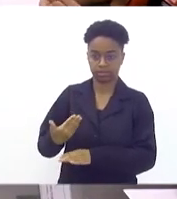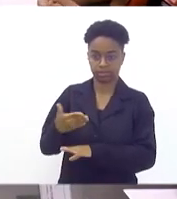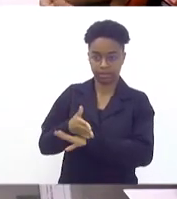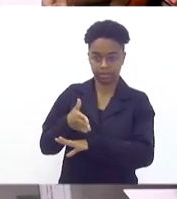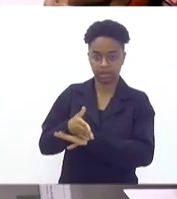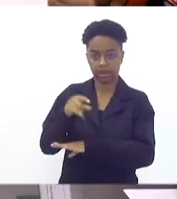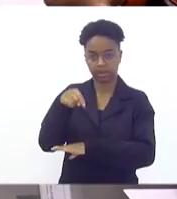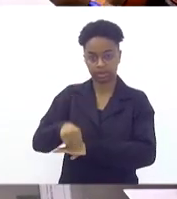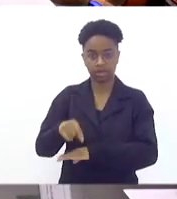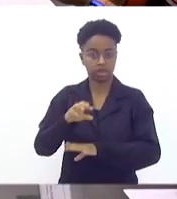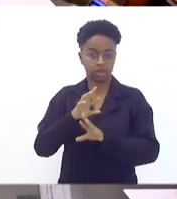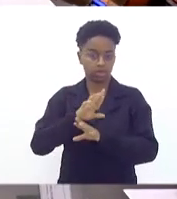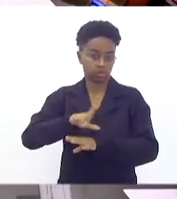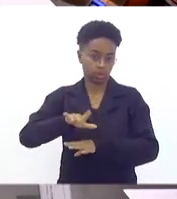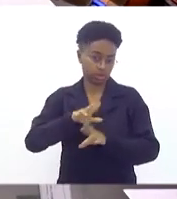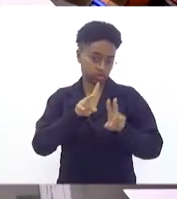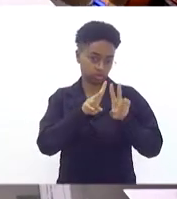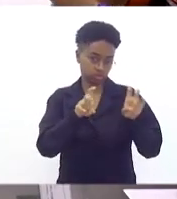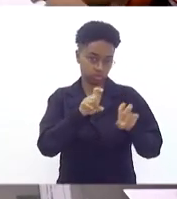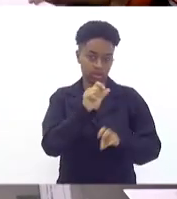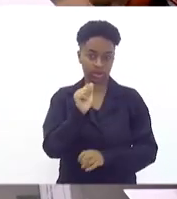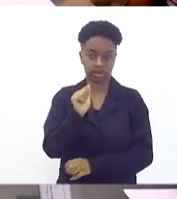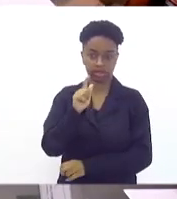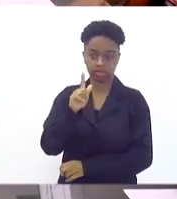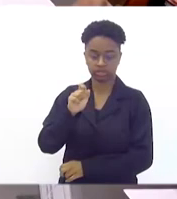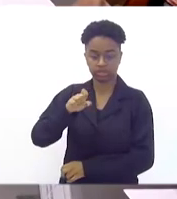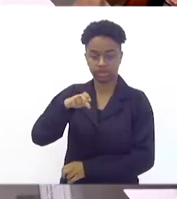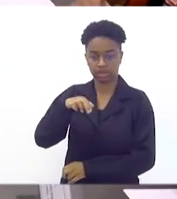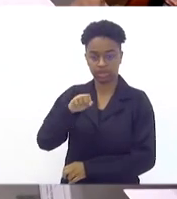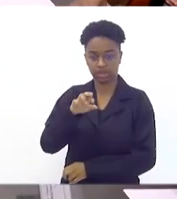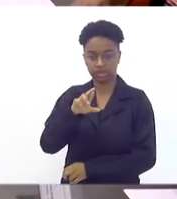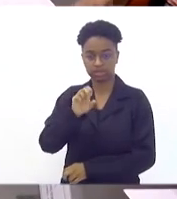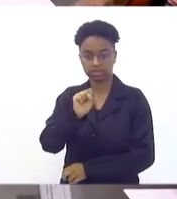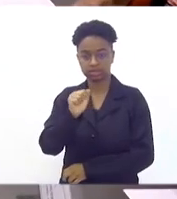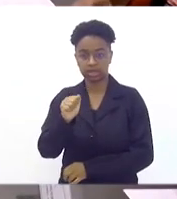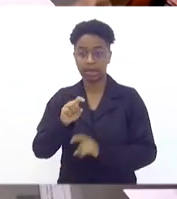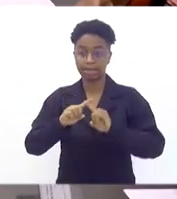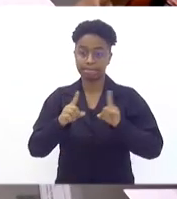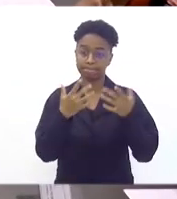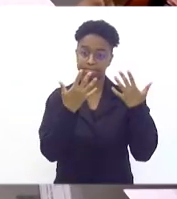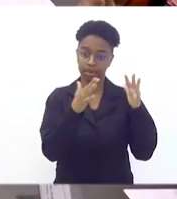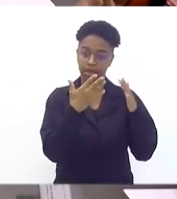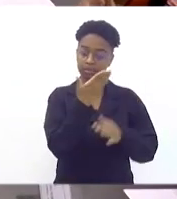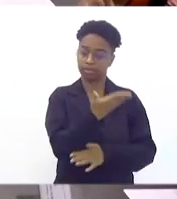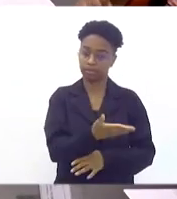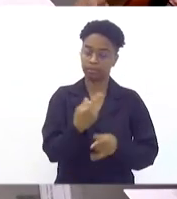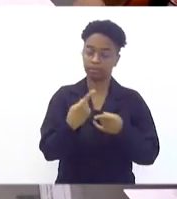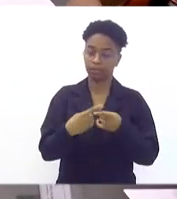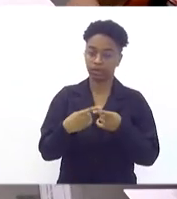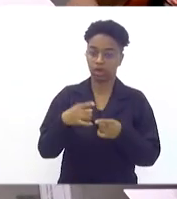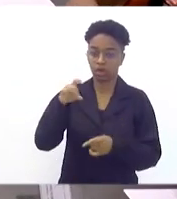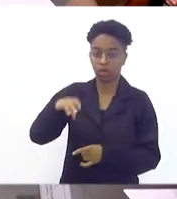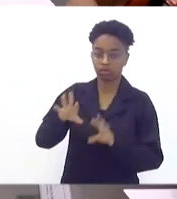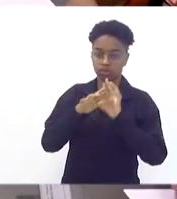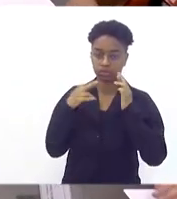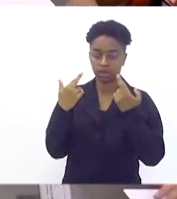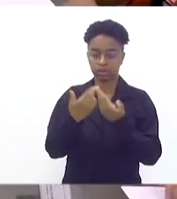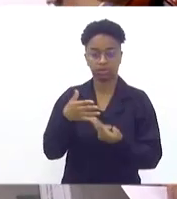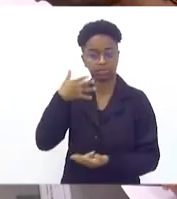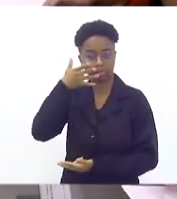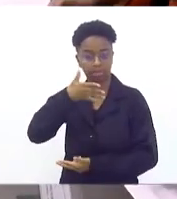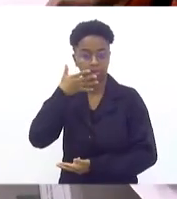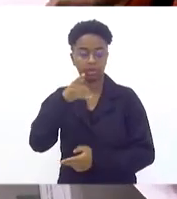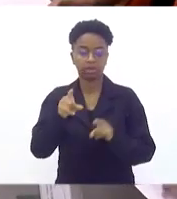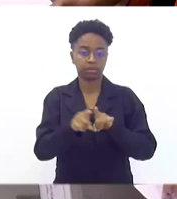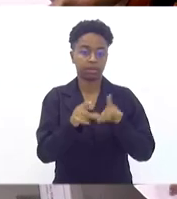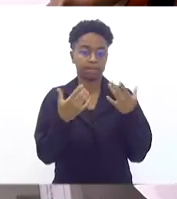objetivamente tratando sobre a genesa mas parabenizo o senhor presidente pela exposição da última reunião parabenizo a